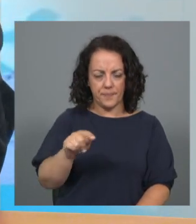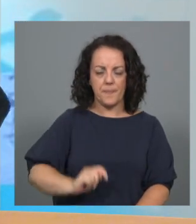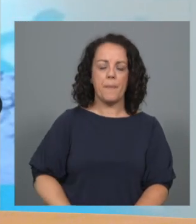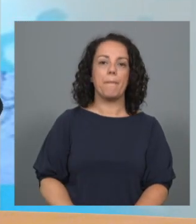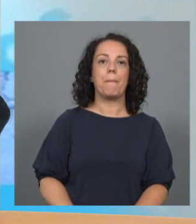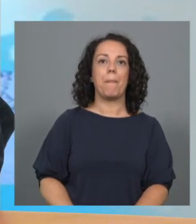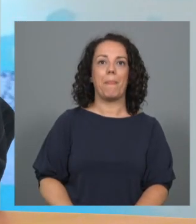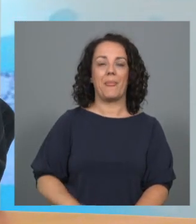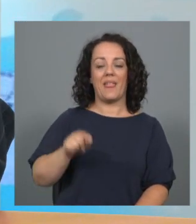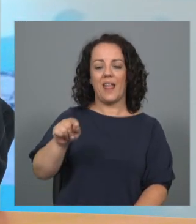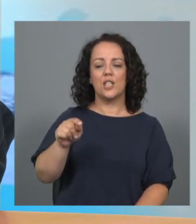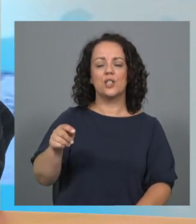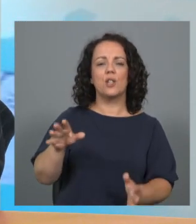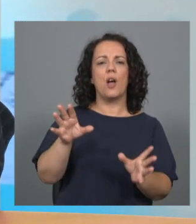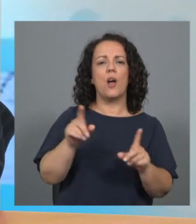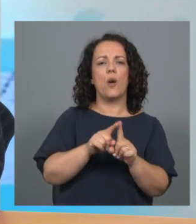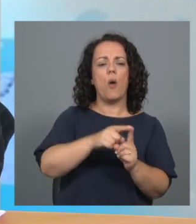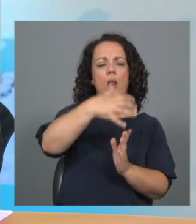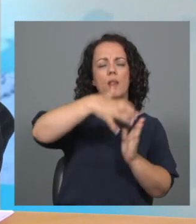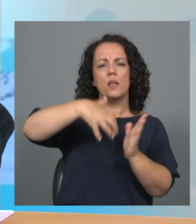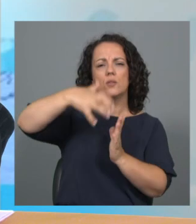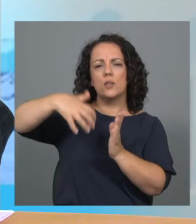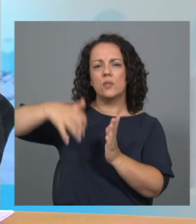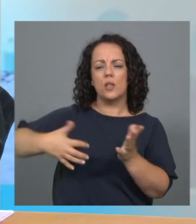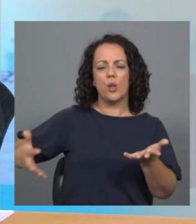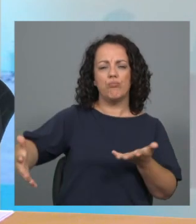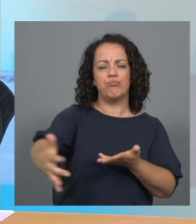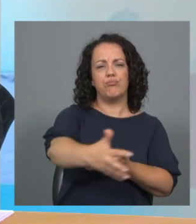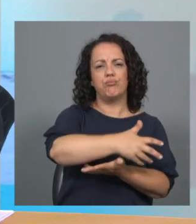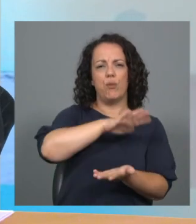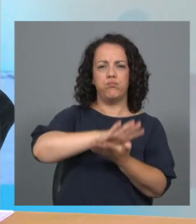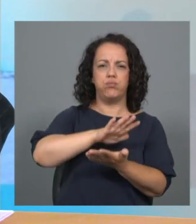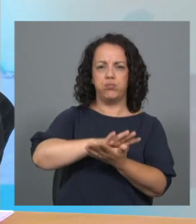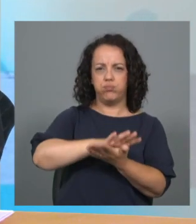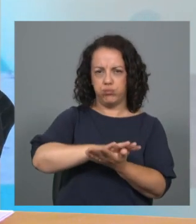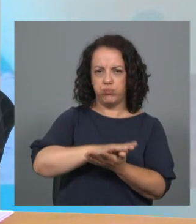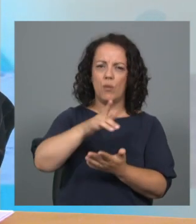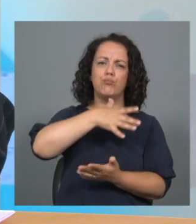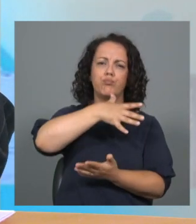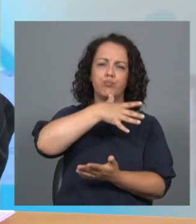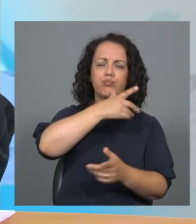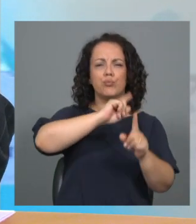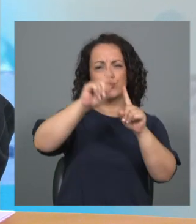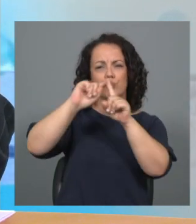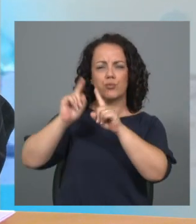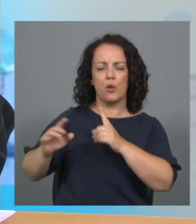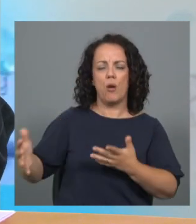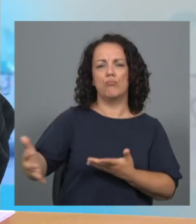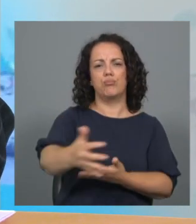este compêndio, esta coleção de dados ou de intervenções